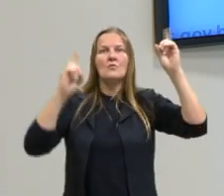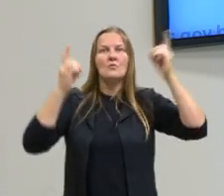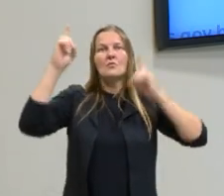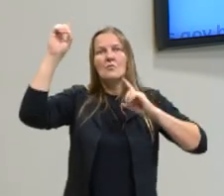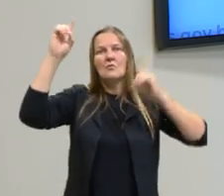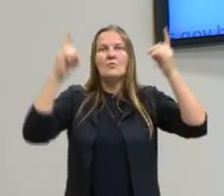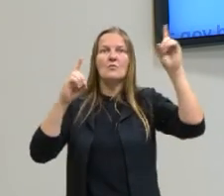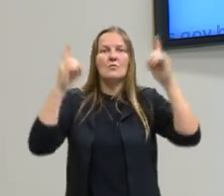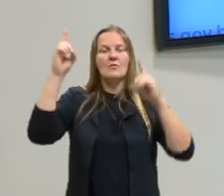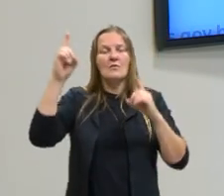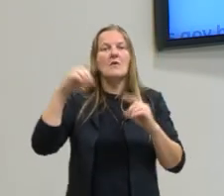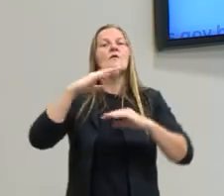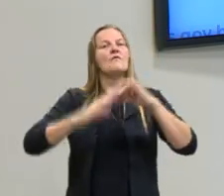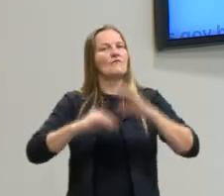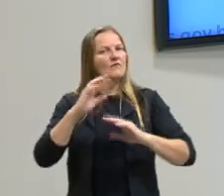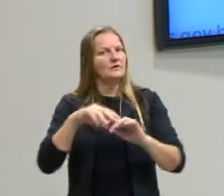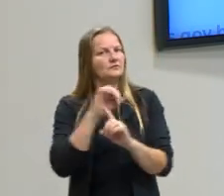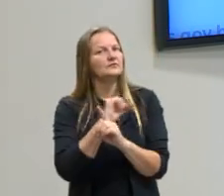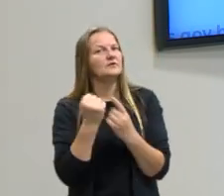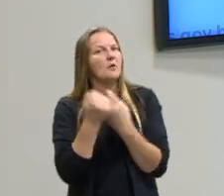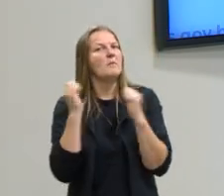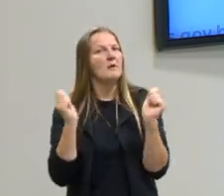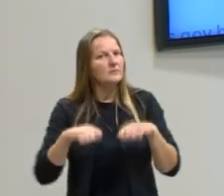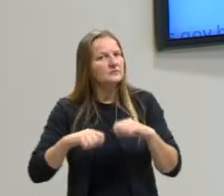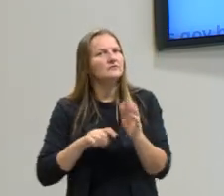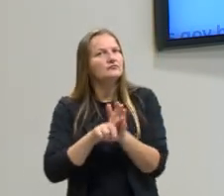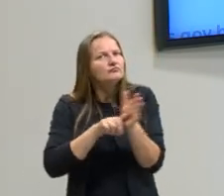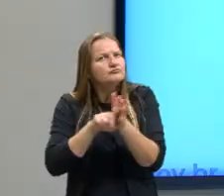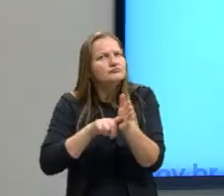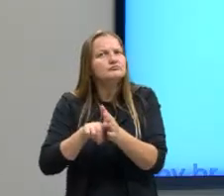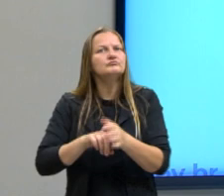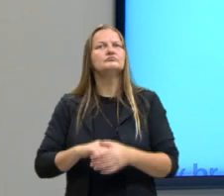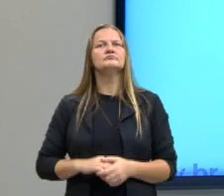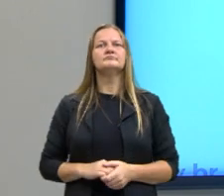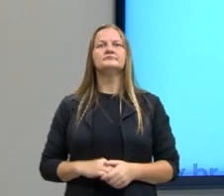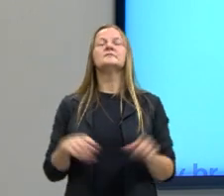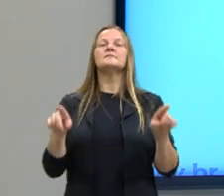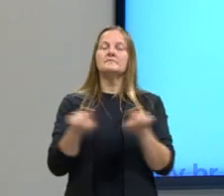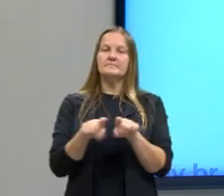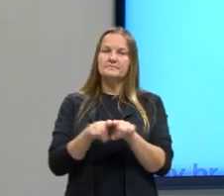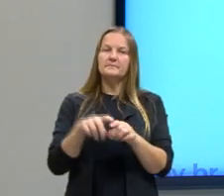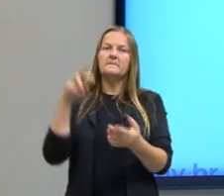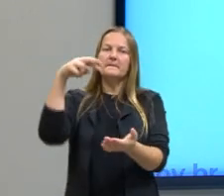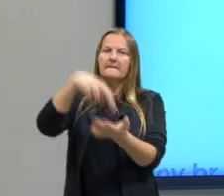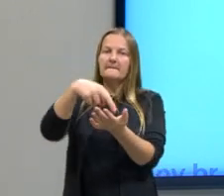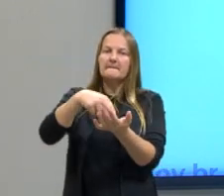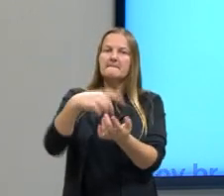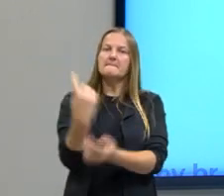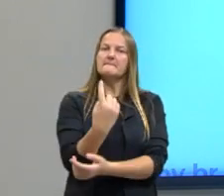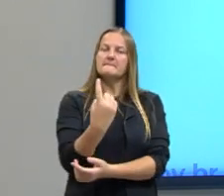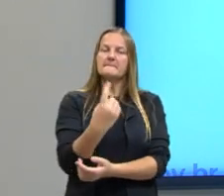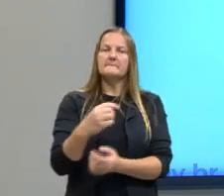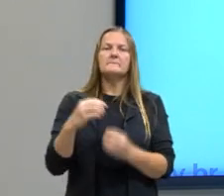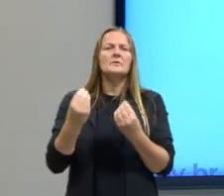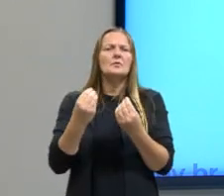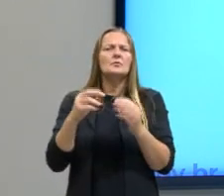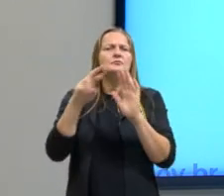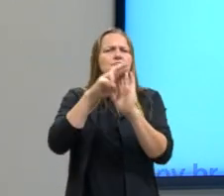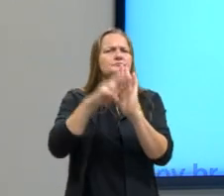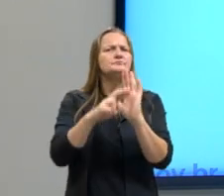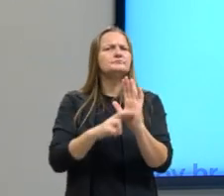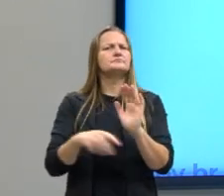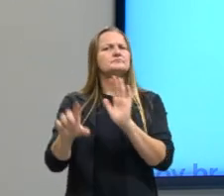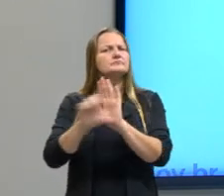fato social que pode ser analisado né também olha só realidade o indivíduo composta de